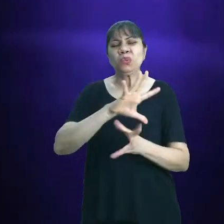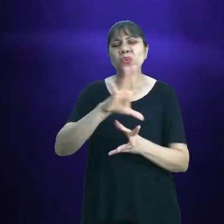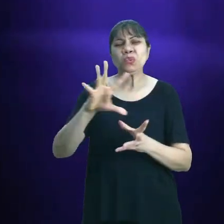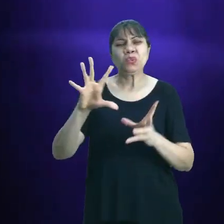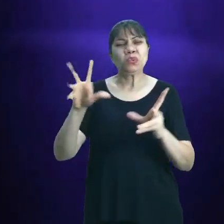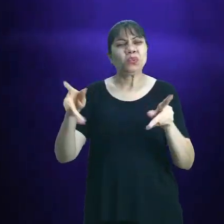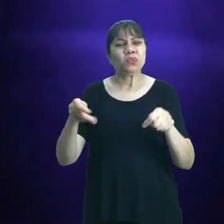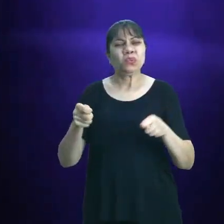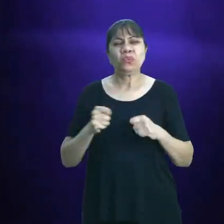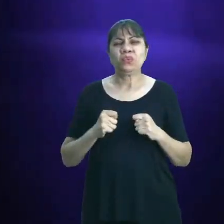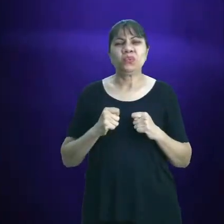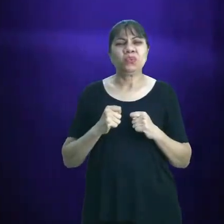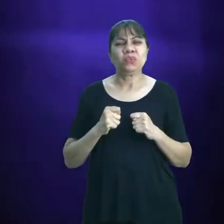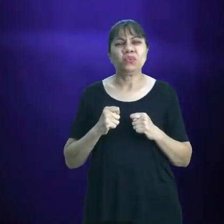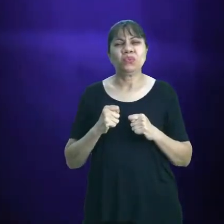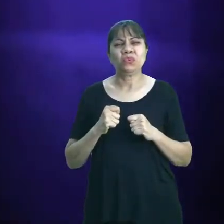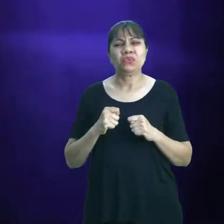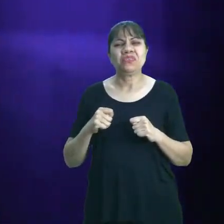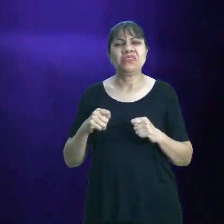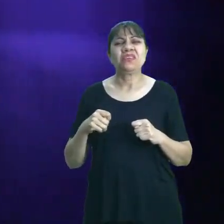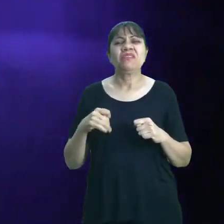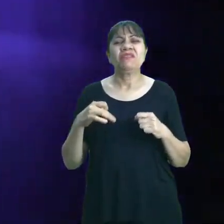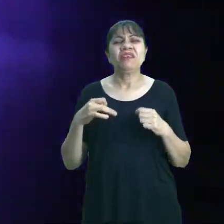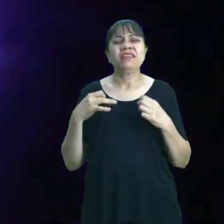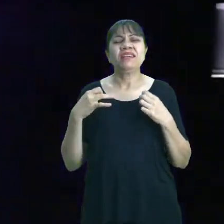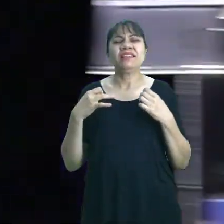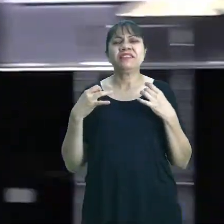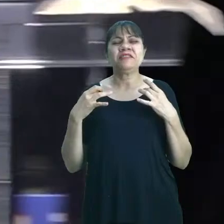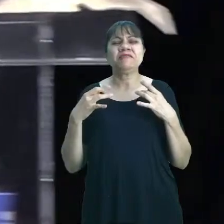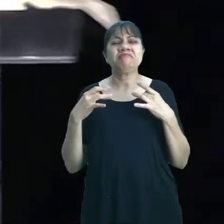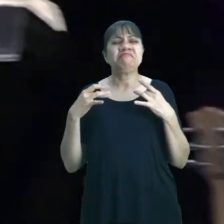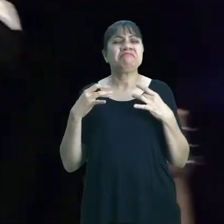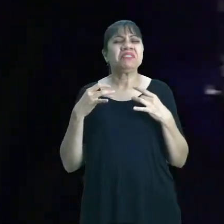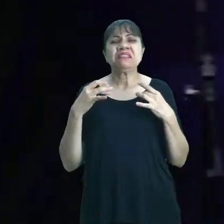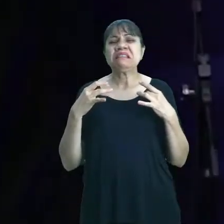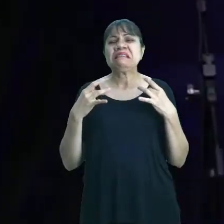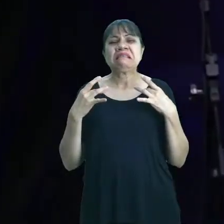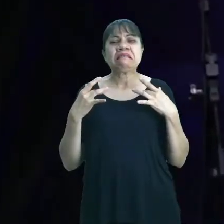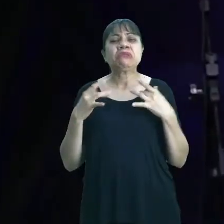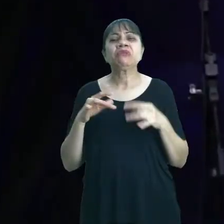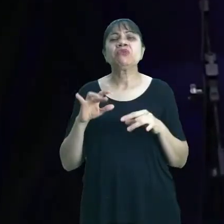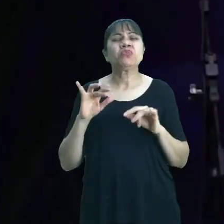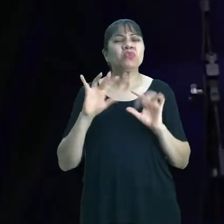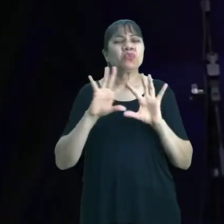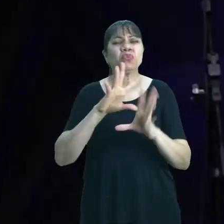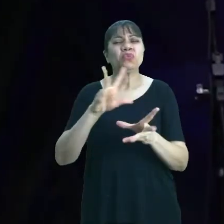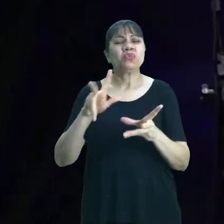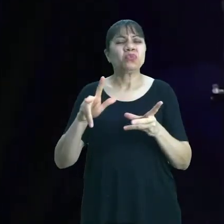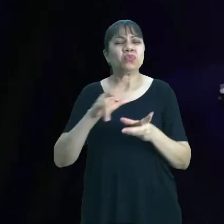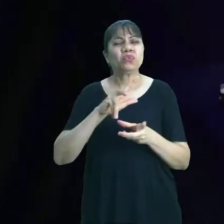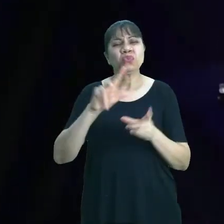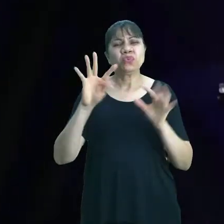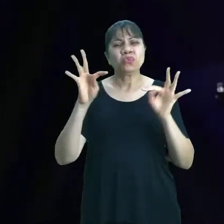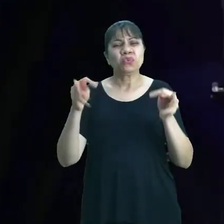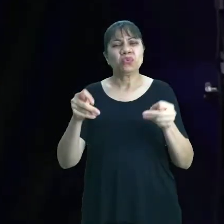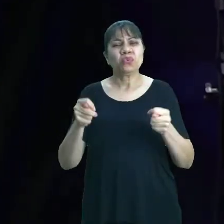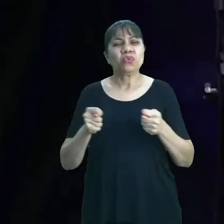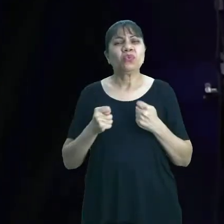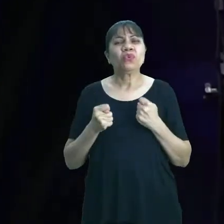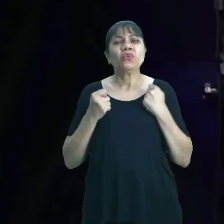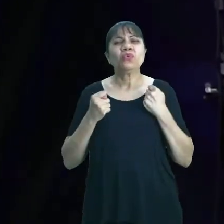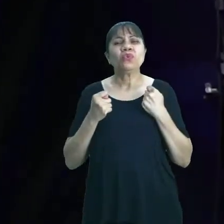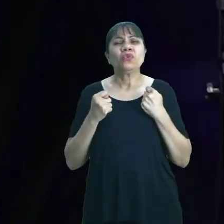Porque não eram nessas atividades, não eram naquelas realizações que estava o